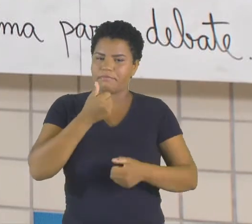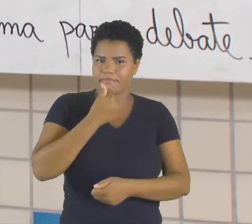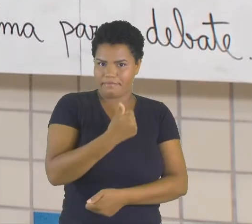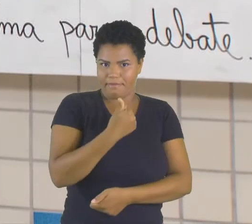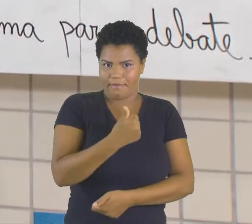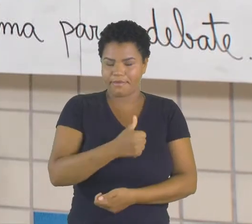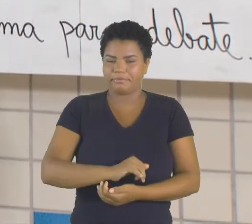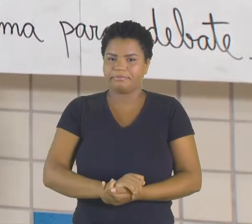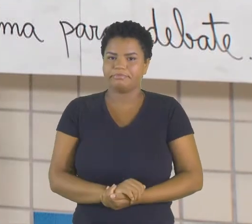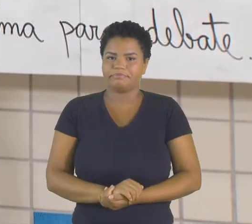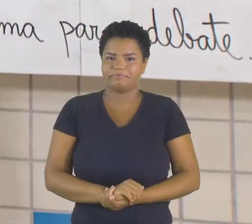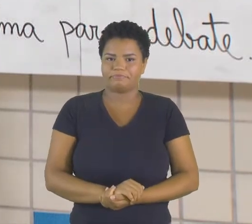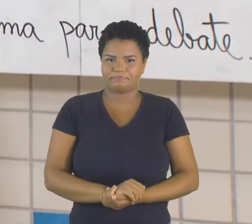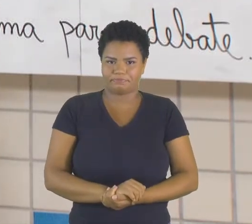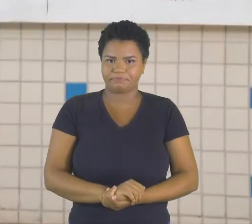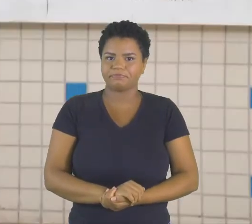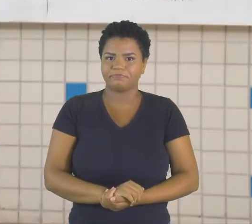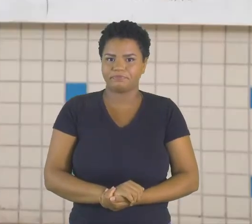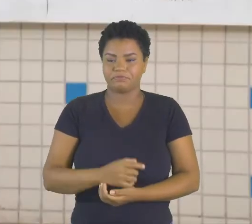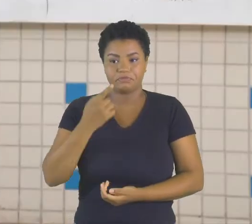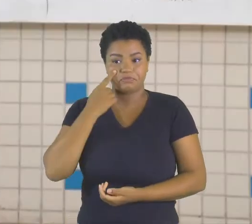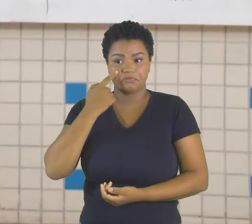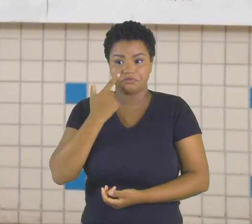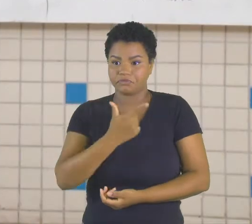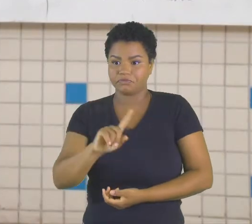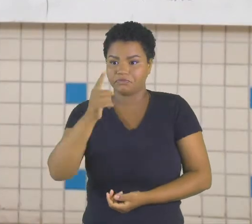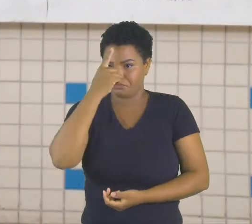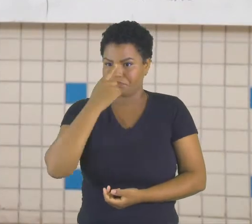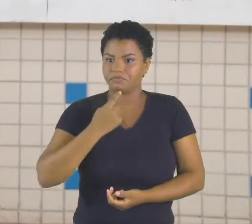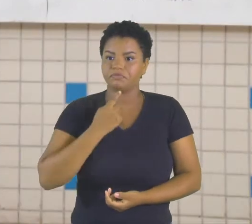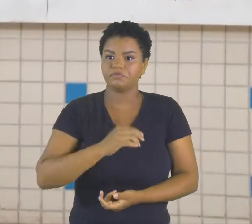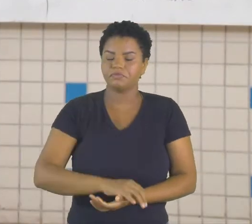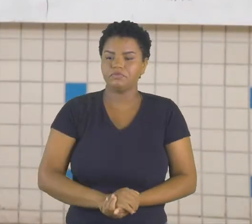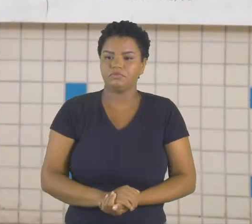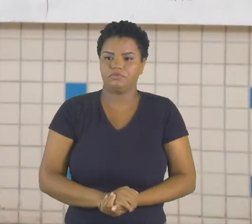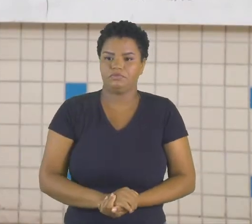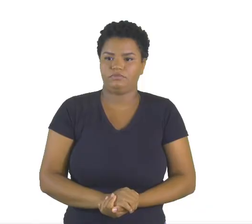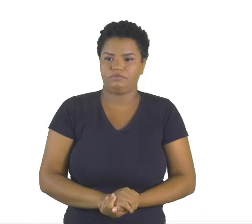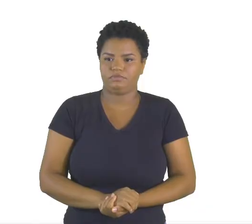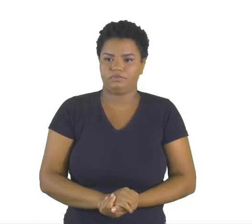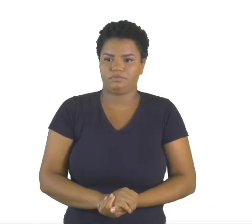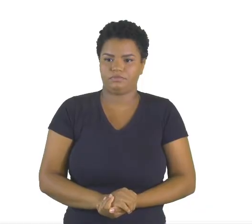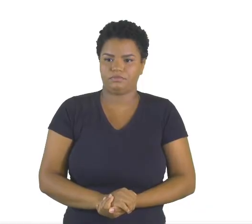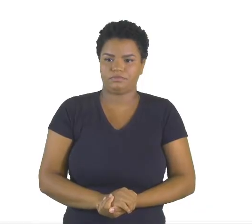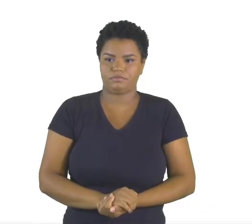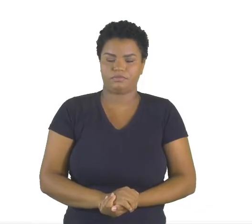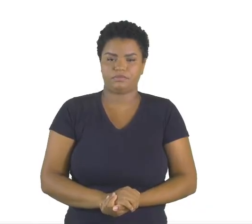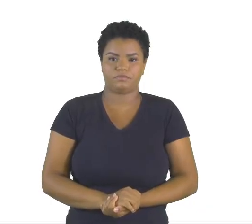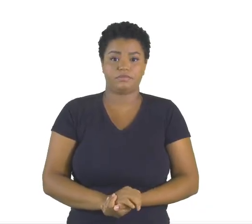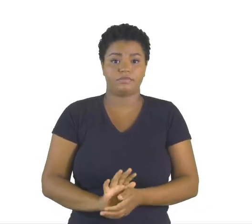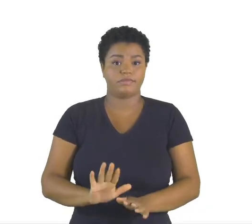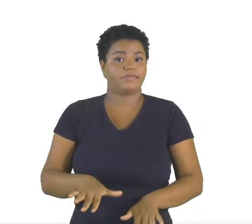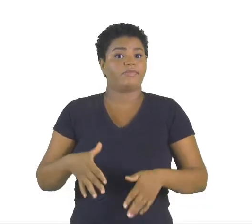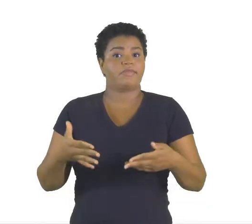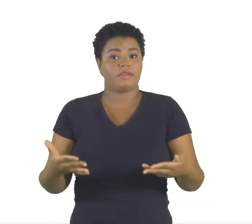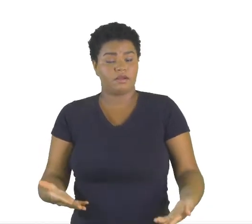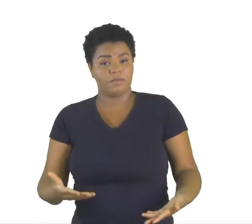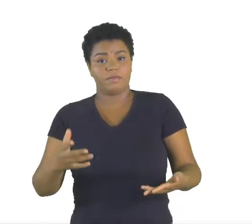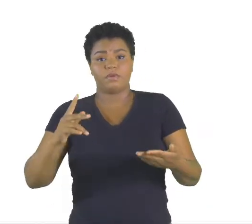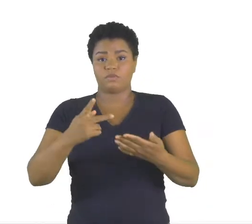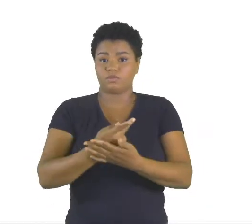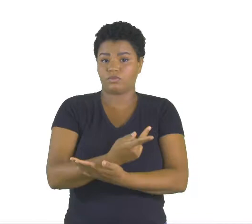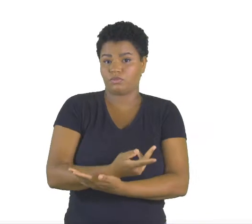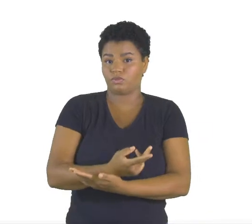certo? Vamos ver aqui outra imagem? Vejam só. Então, para acontecer o